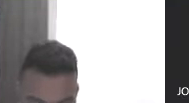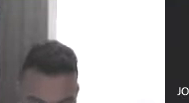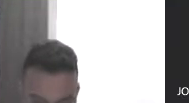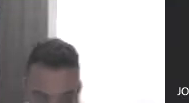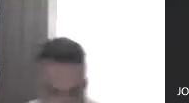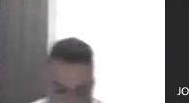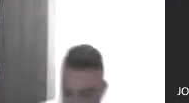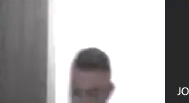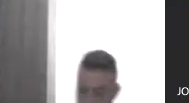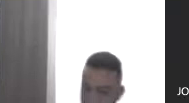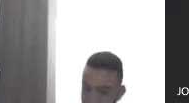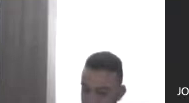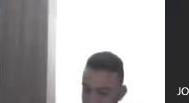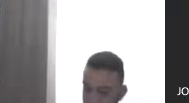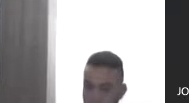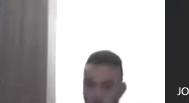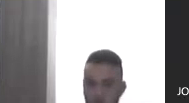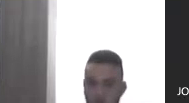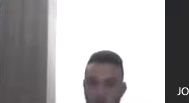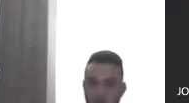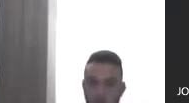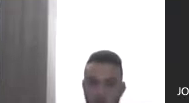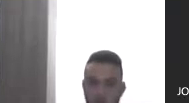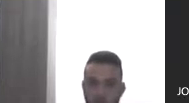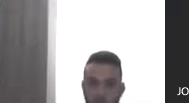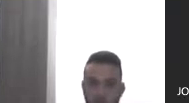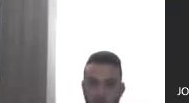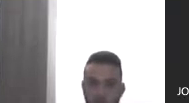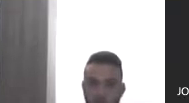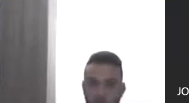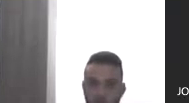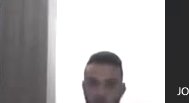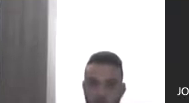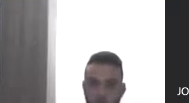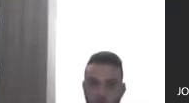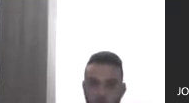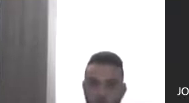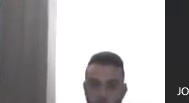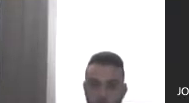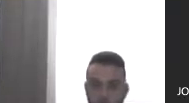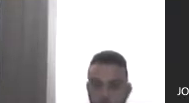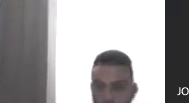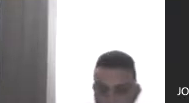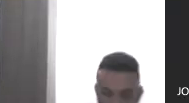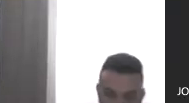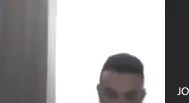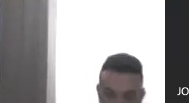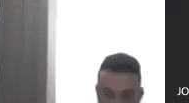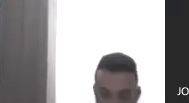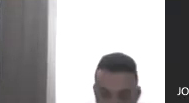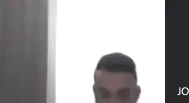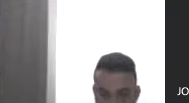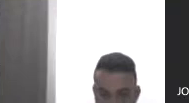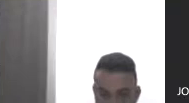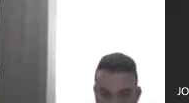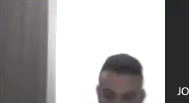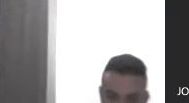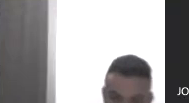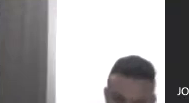formas mais sólida, que são as gorduras, e tem de uma forma mais líquida, que são os